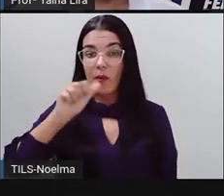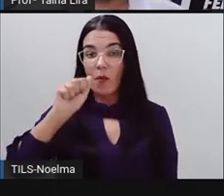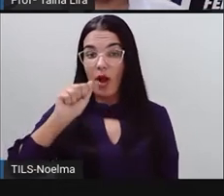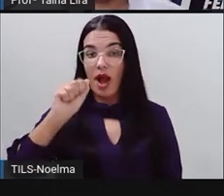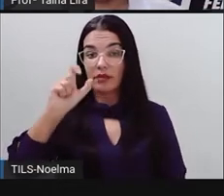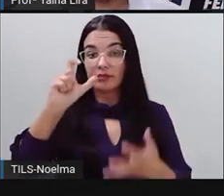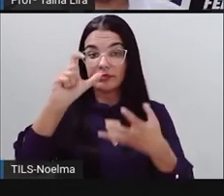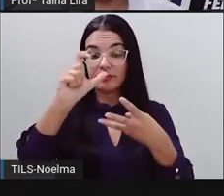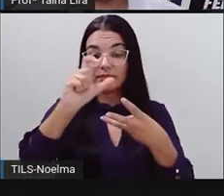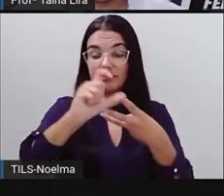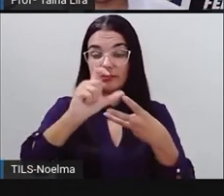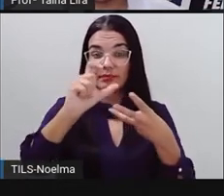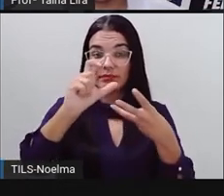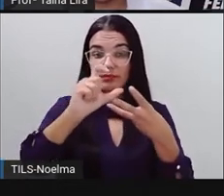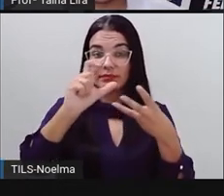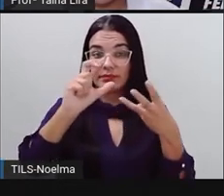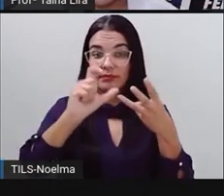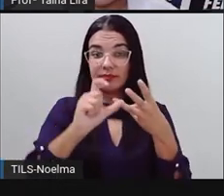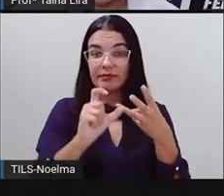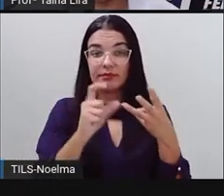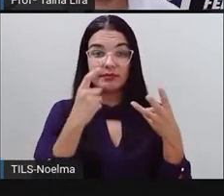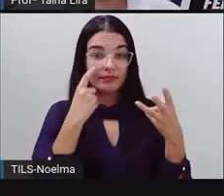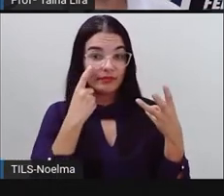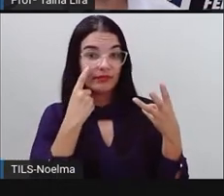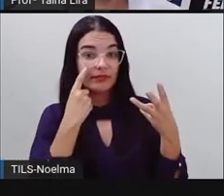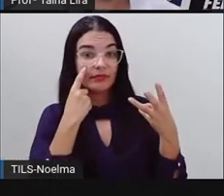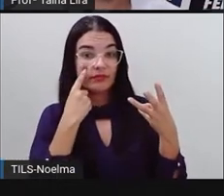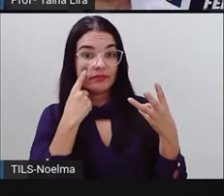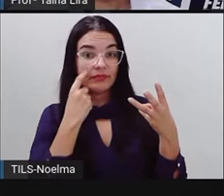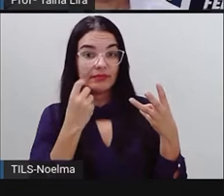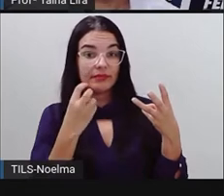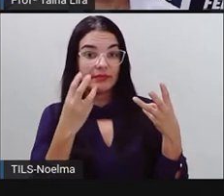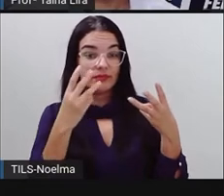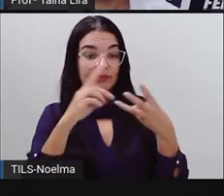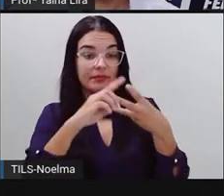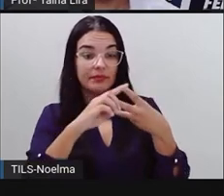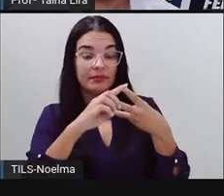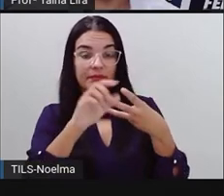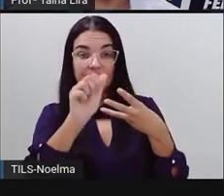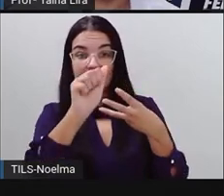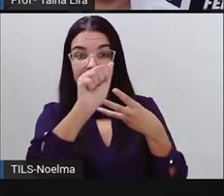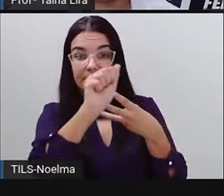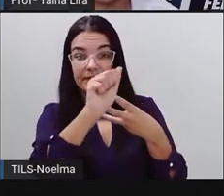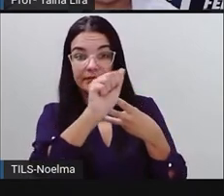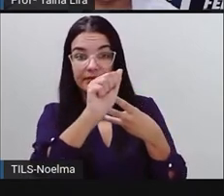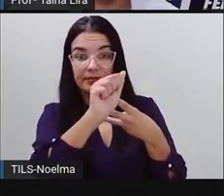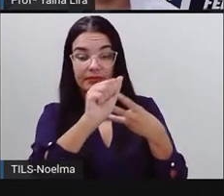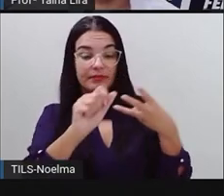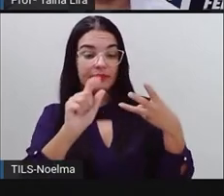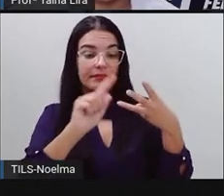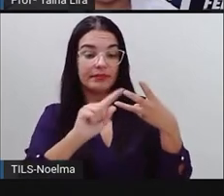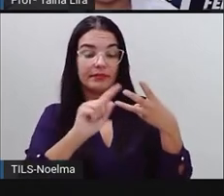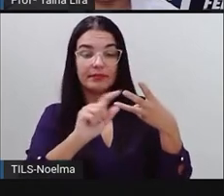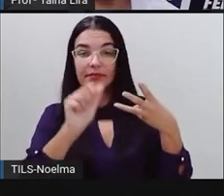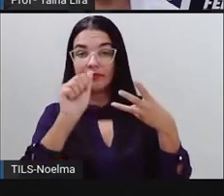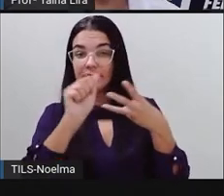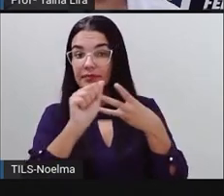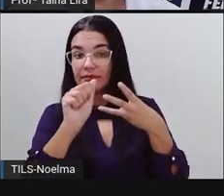na primeira sílaba aqui oca na segunda sílaba que hora